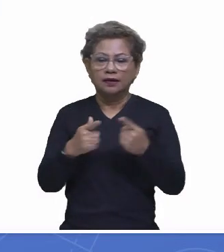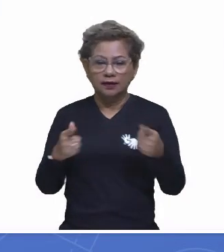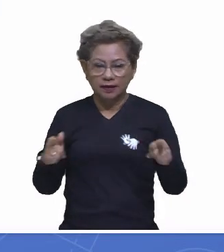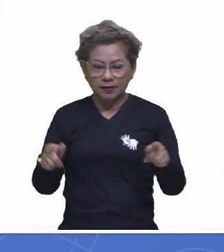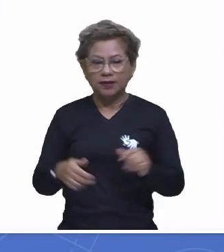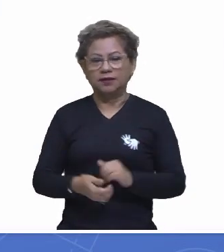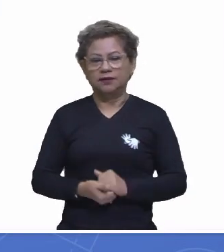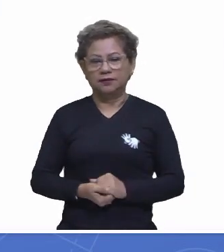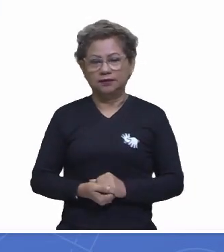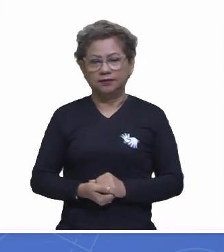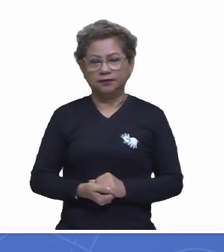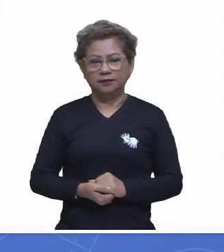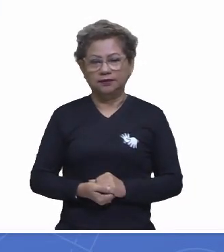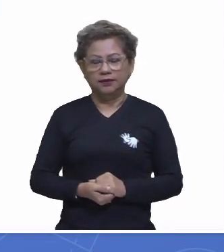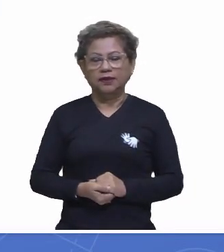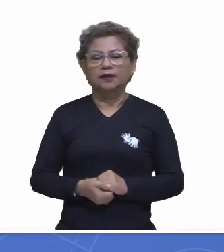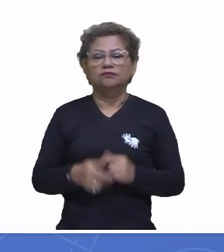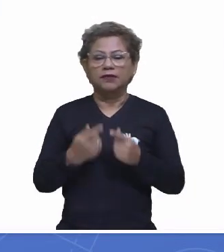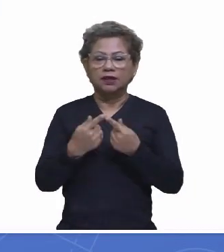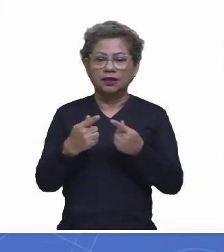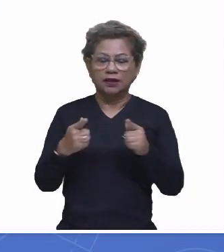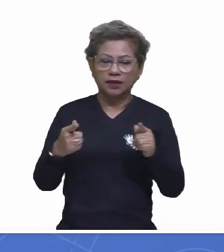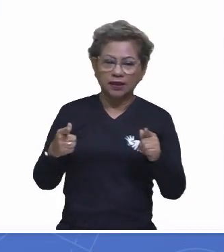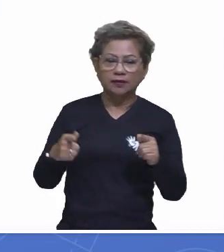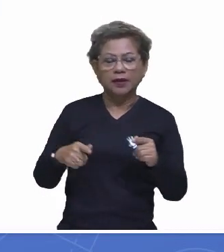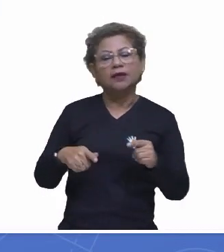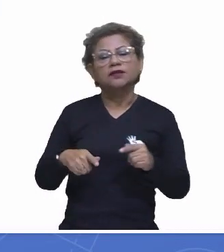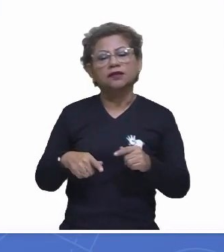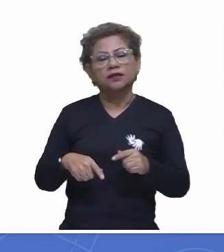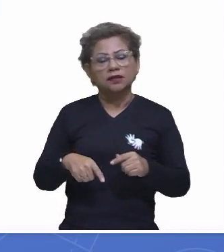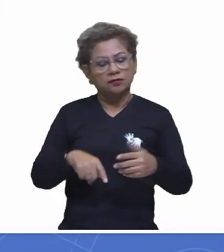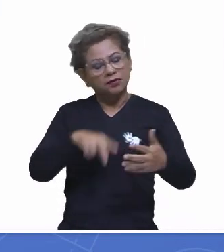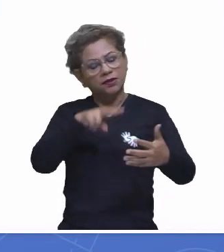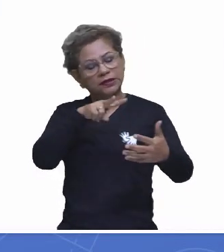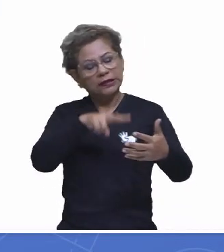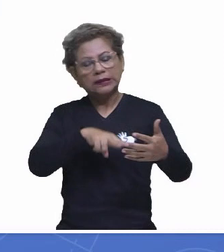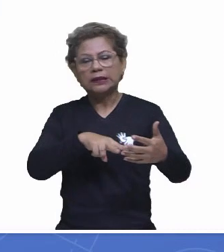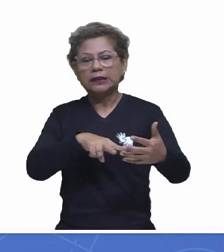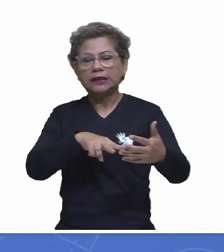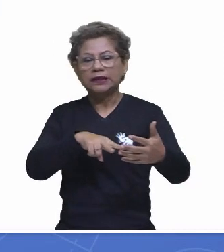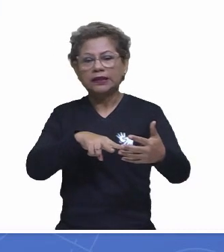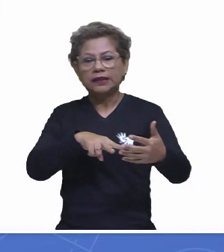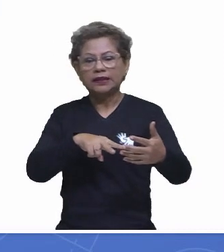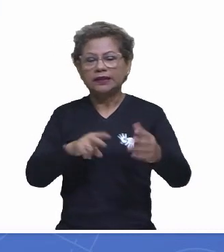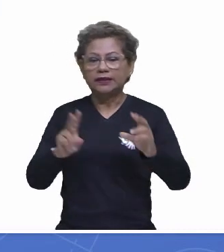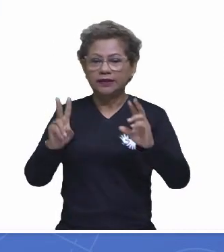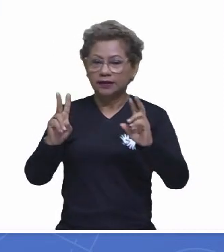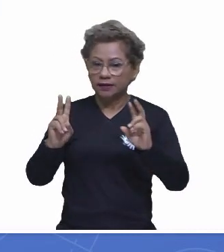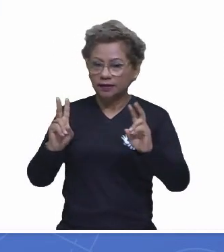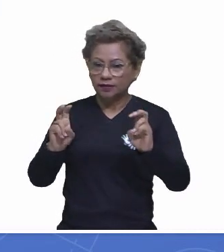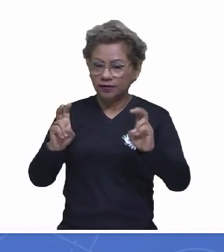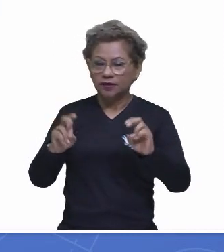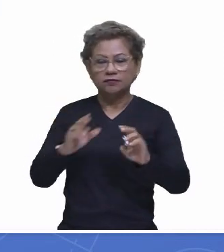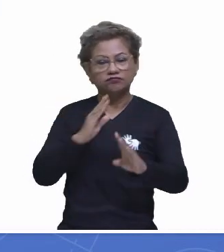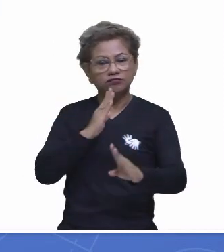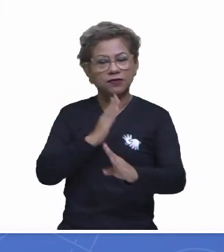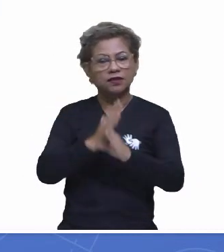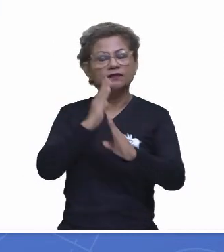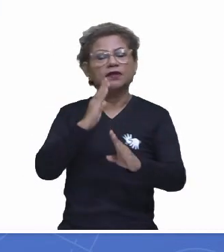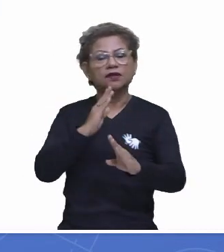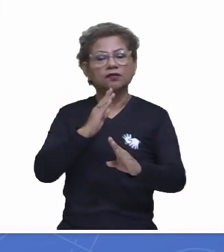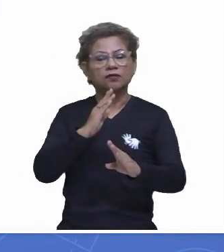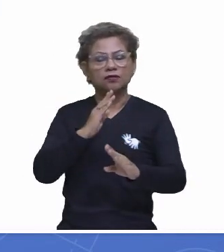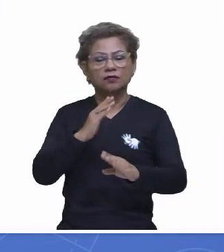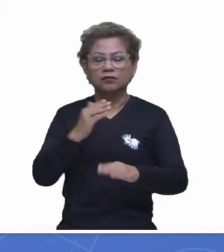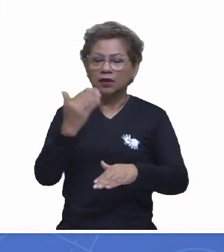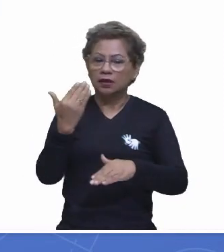da gramática contextualizada, né, dentro de um contexto. Mas é possível, então, encontrar questões como essa, né,